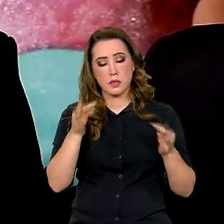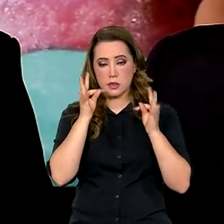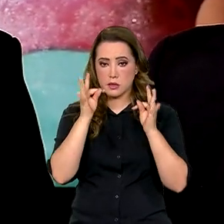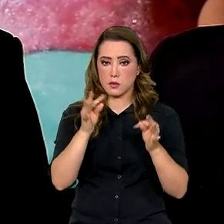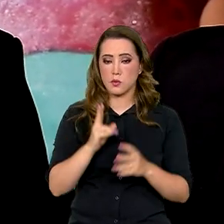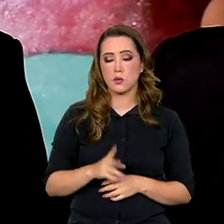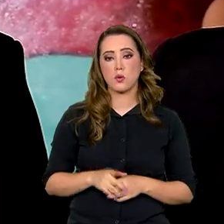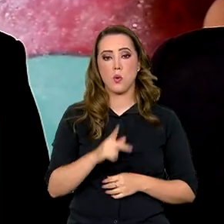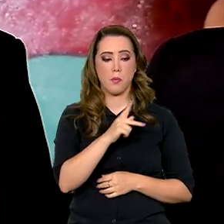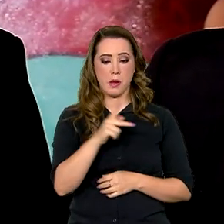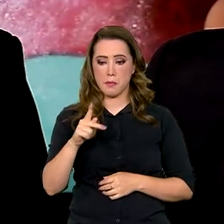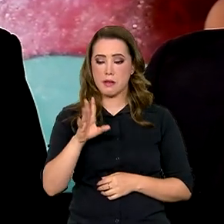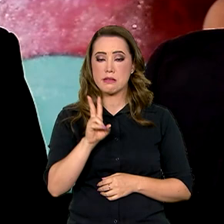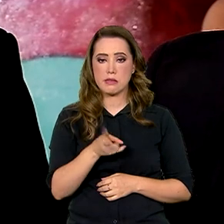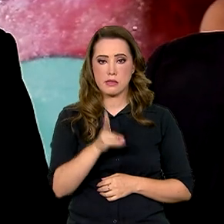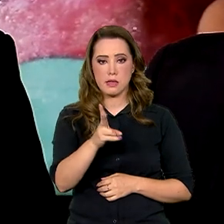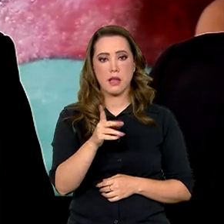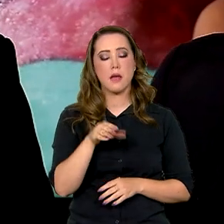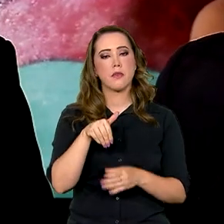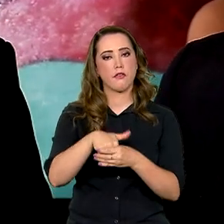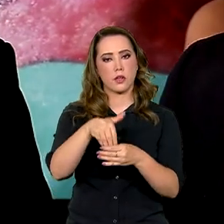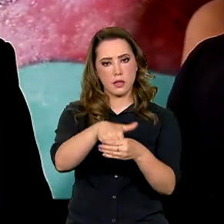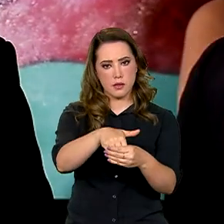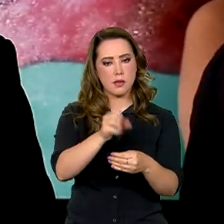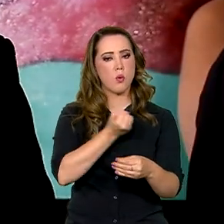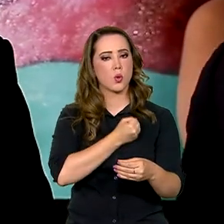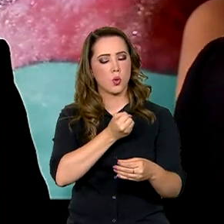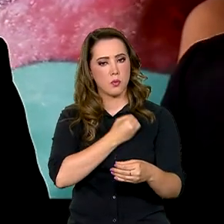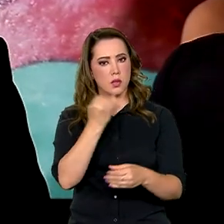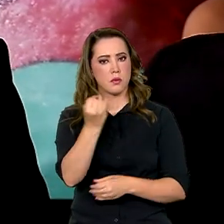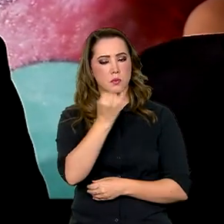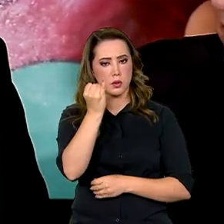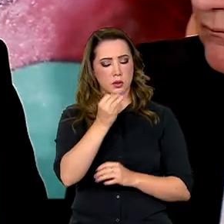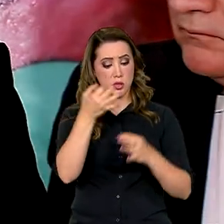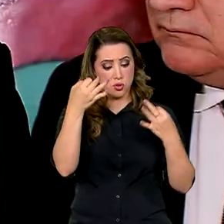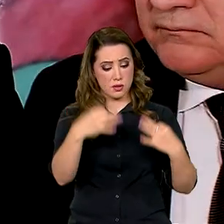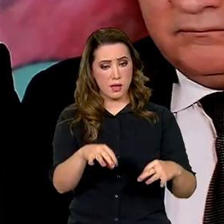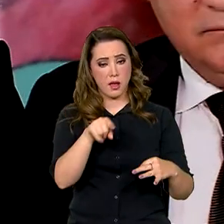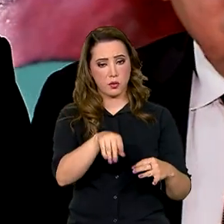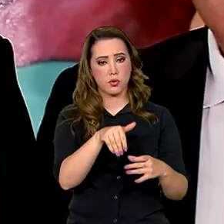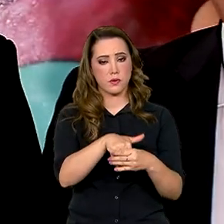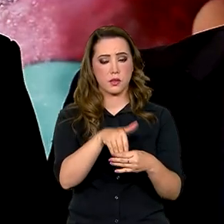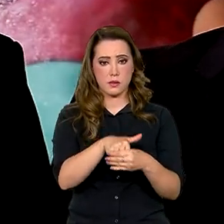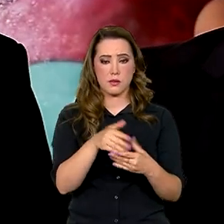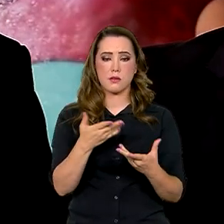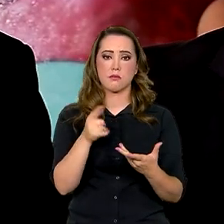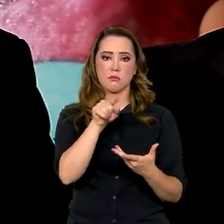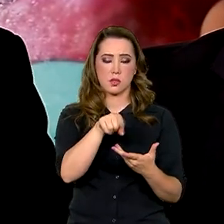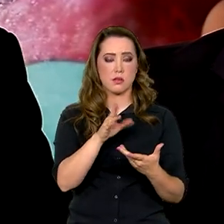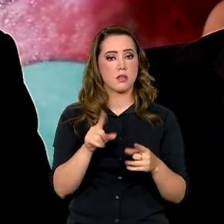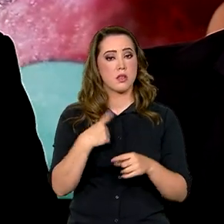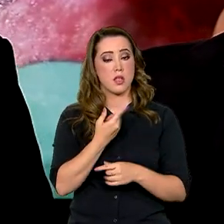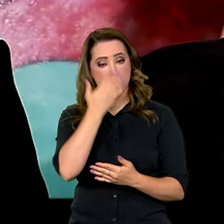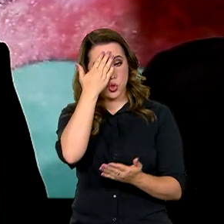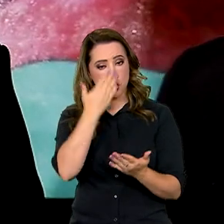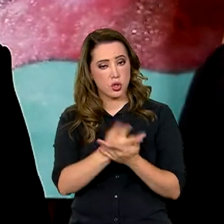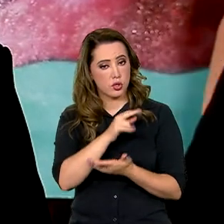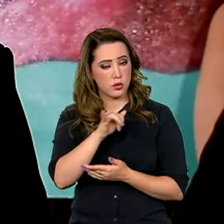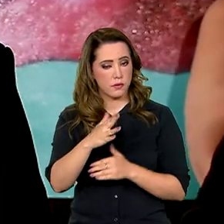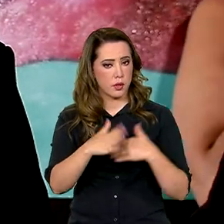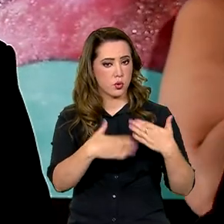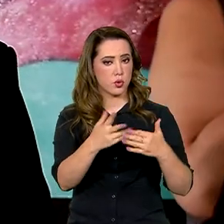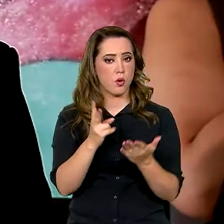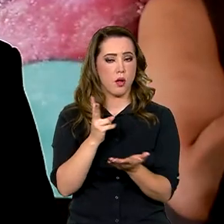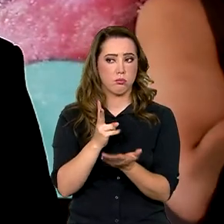sempre esteve à frente das votações dificuldades perspectivas reais de votação e nós acreditamos que iremos manter da mesma forma